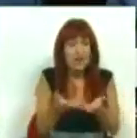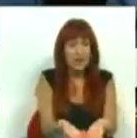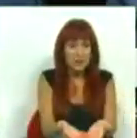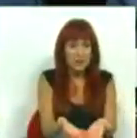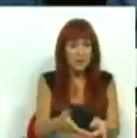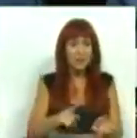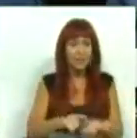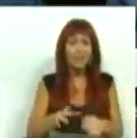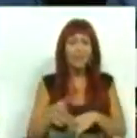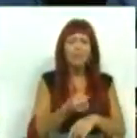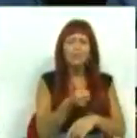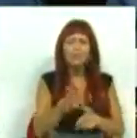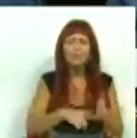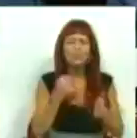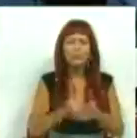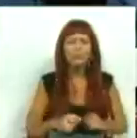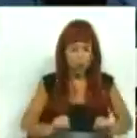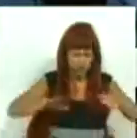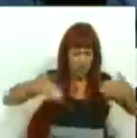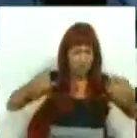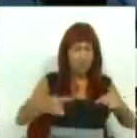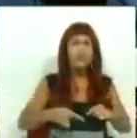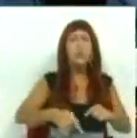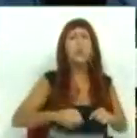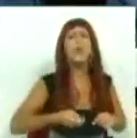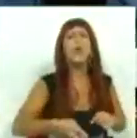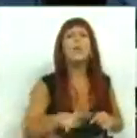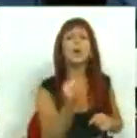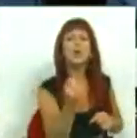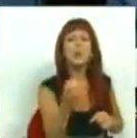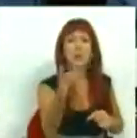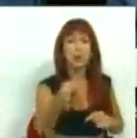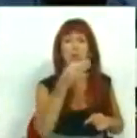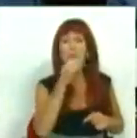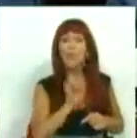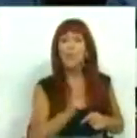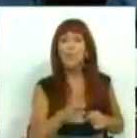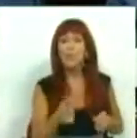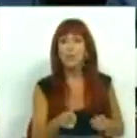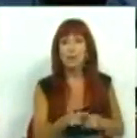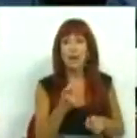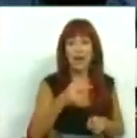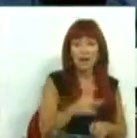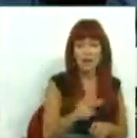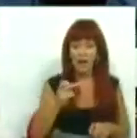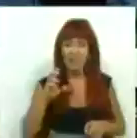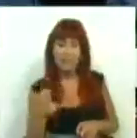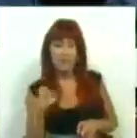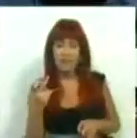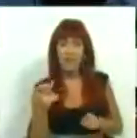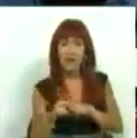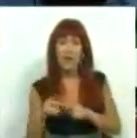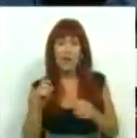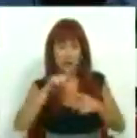orçamento? Quantos efetivos tínhamos no início e quantos vamos ter em 2014? Eu refiro-me concretamente a RVs, RCs e quadro